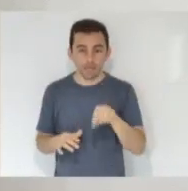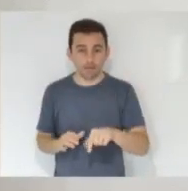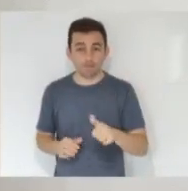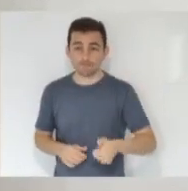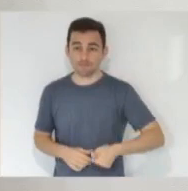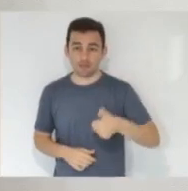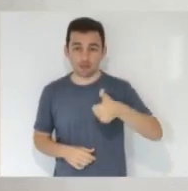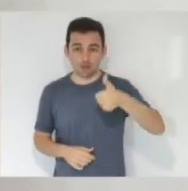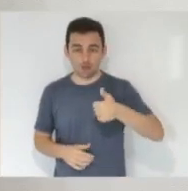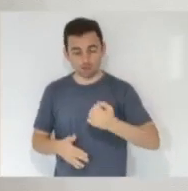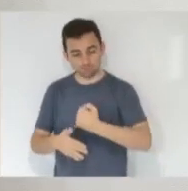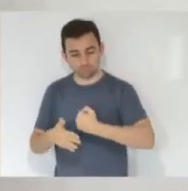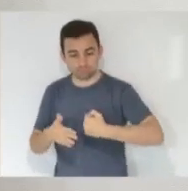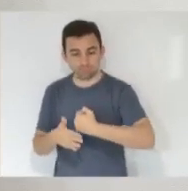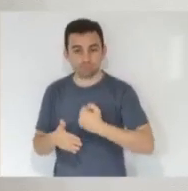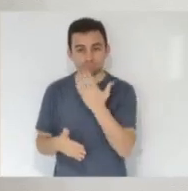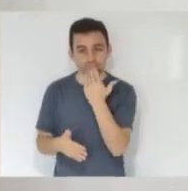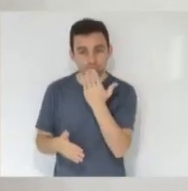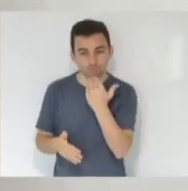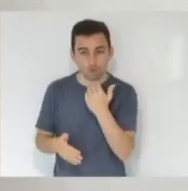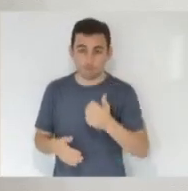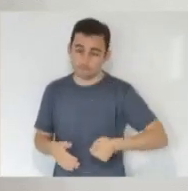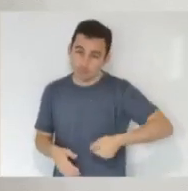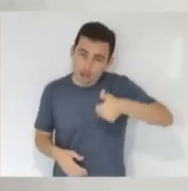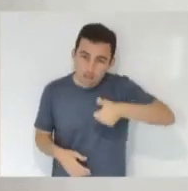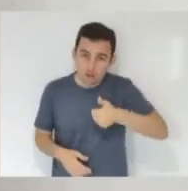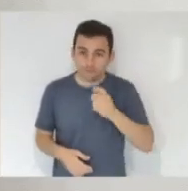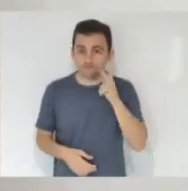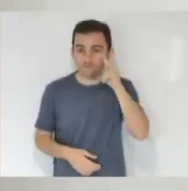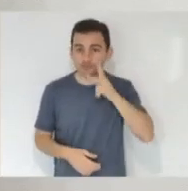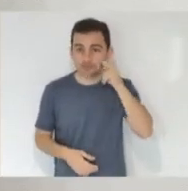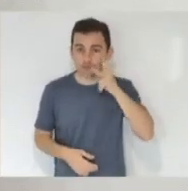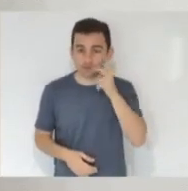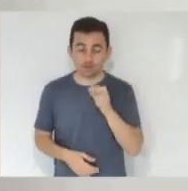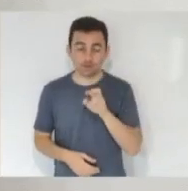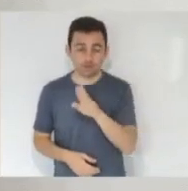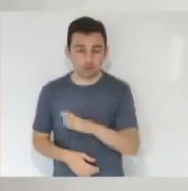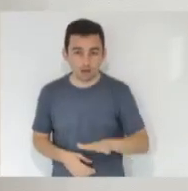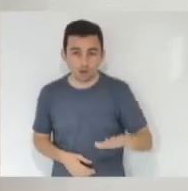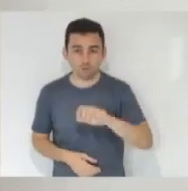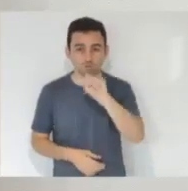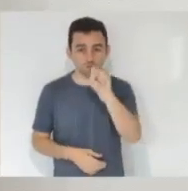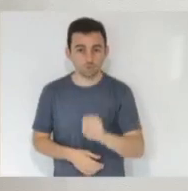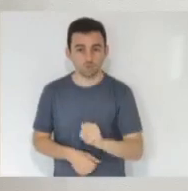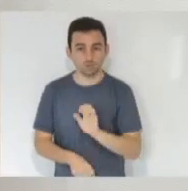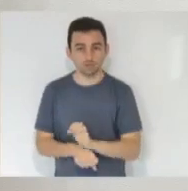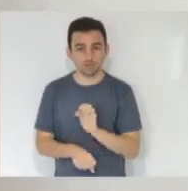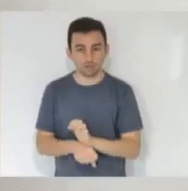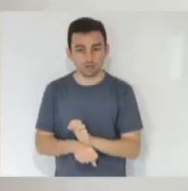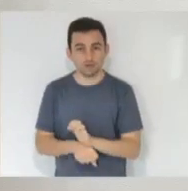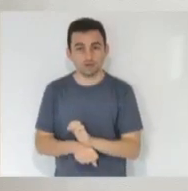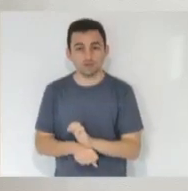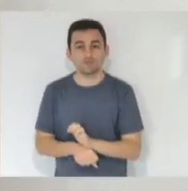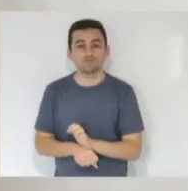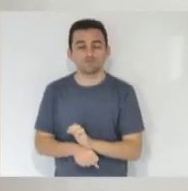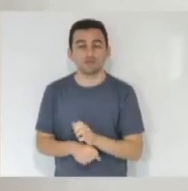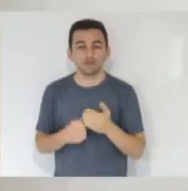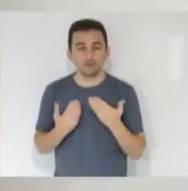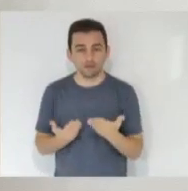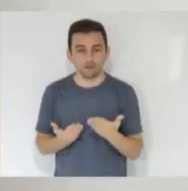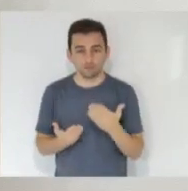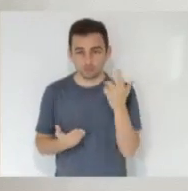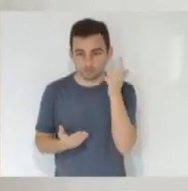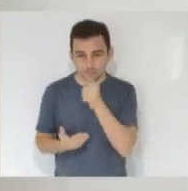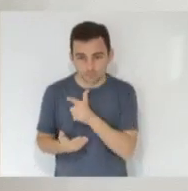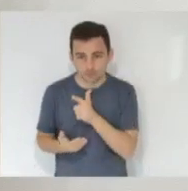da gastronomia, o melhor dos vinhos da região sul do estado, que recebeu,